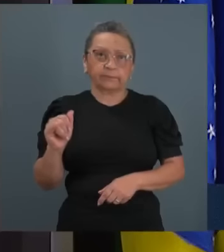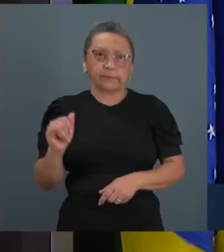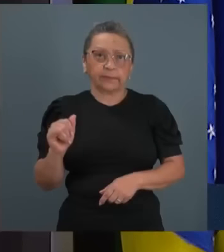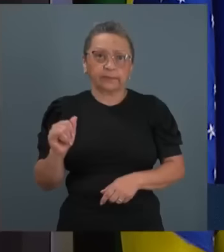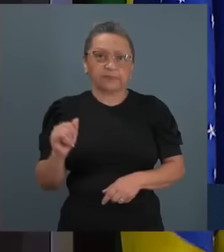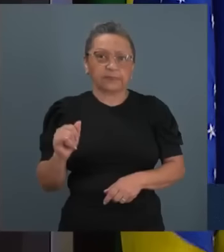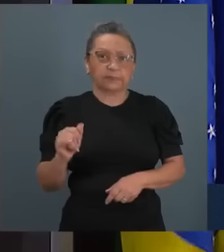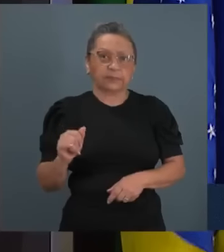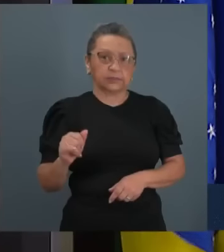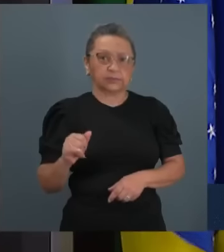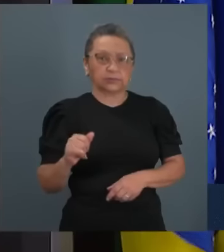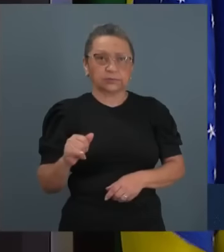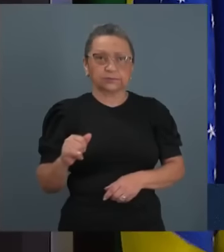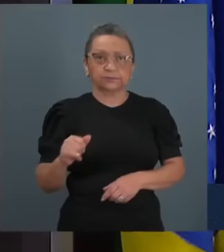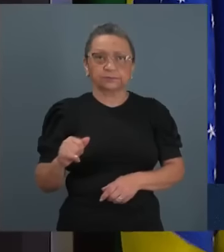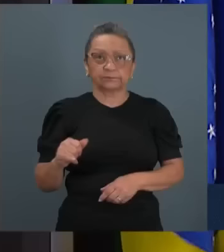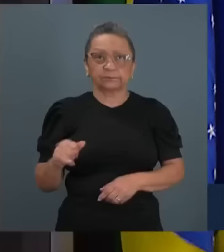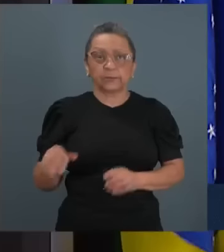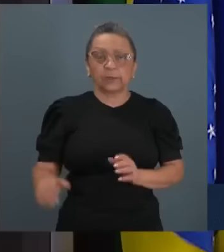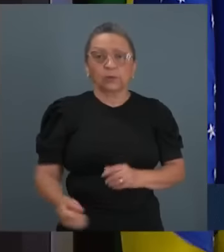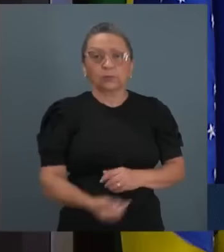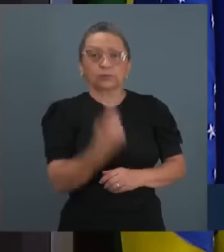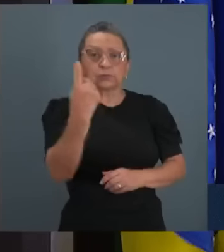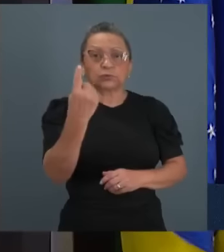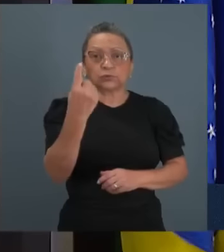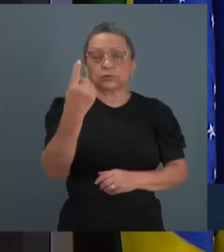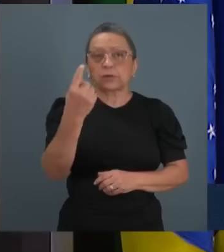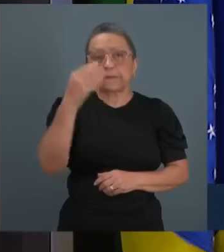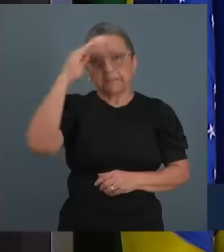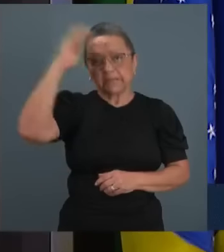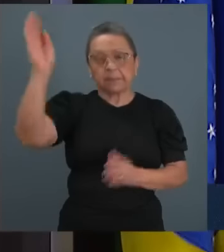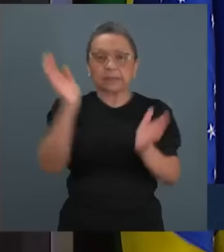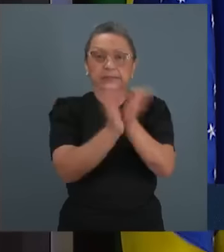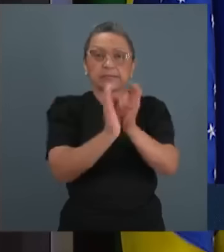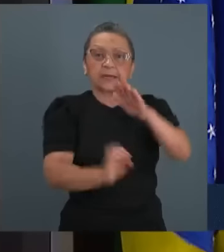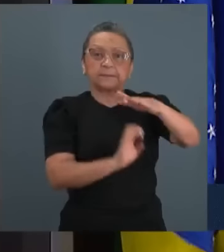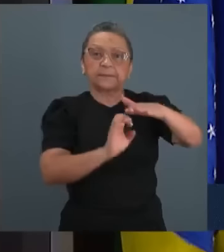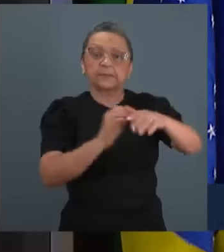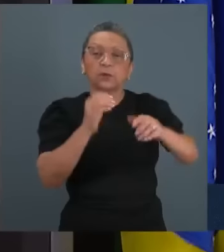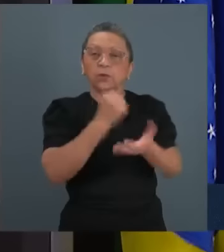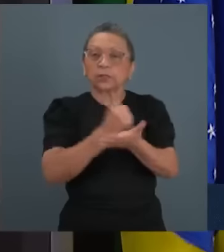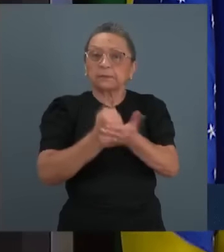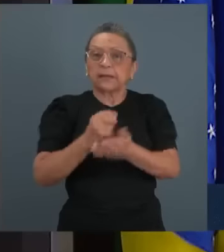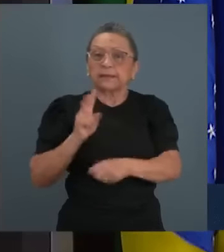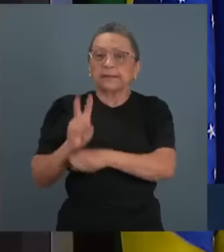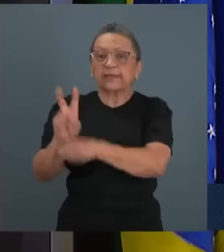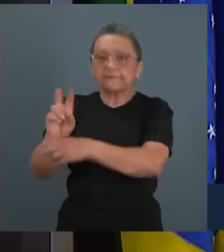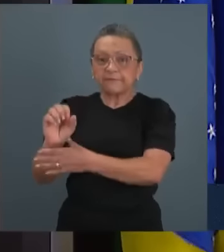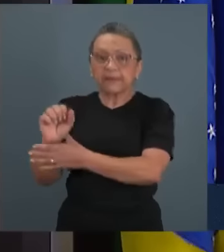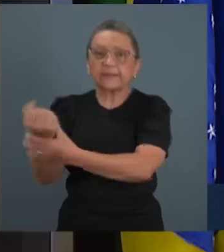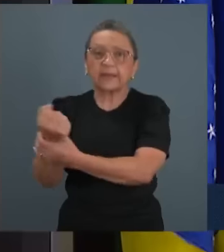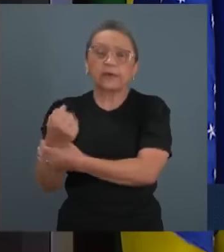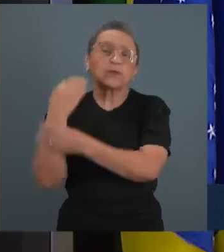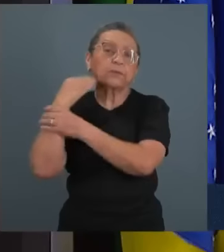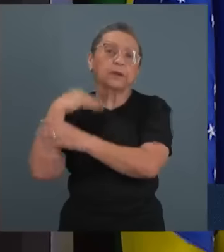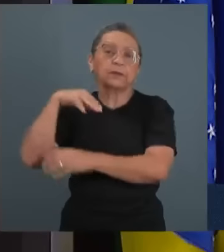bilhões de reais. Um dos principais escritórios contratados para defender o Banco Master foi,